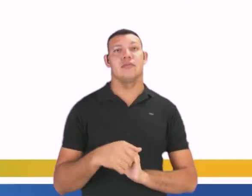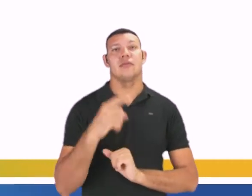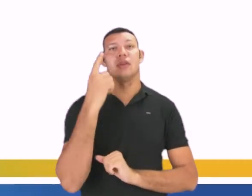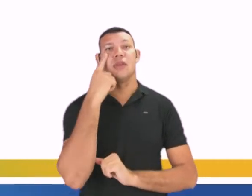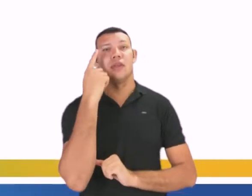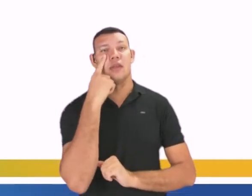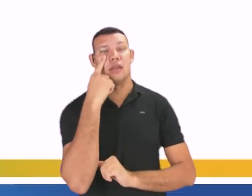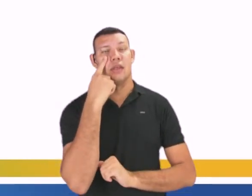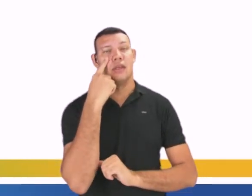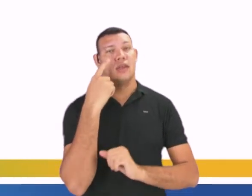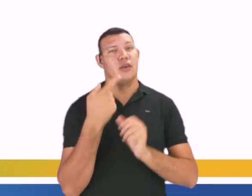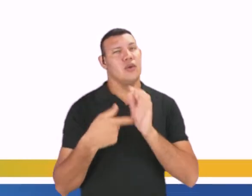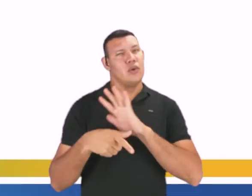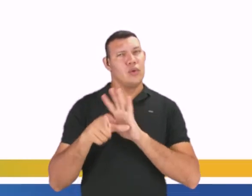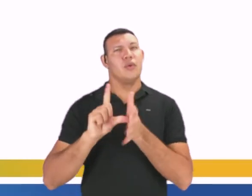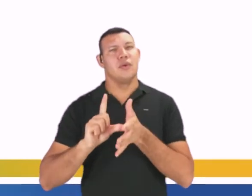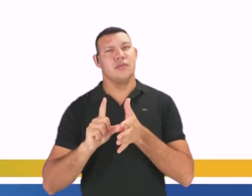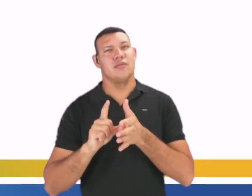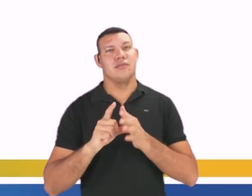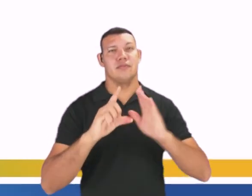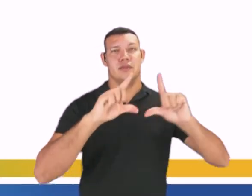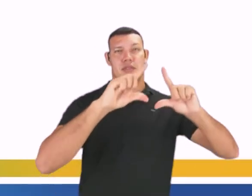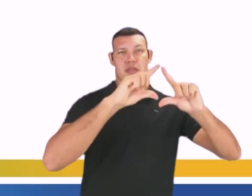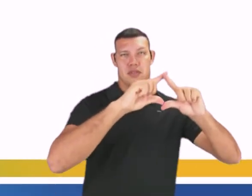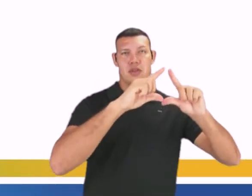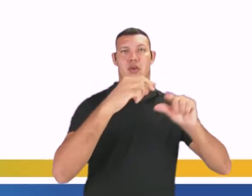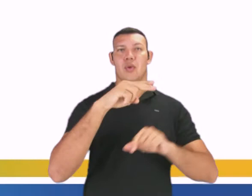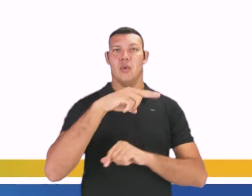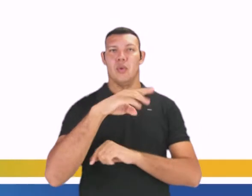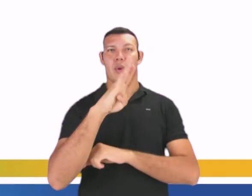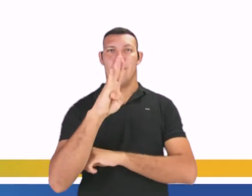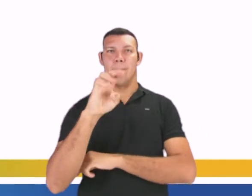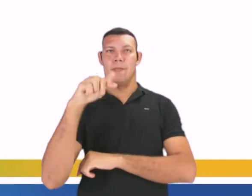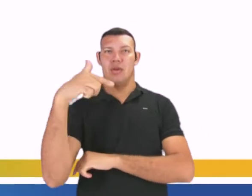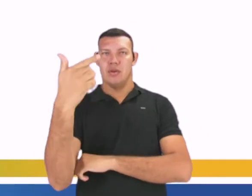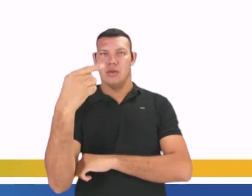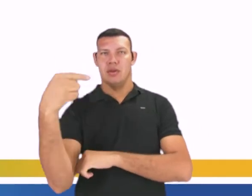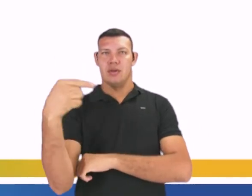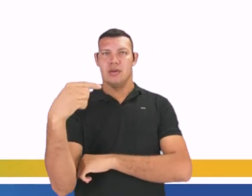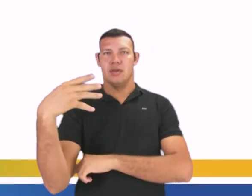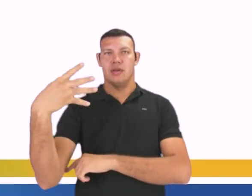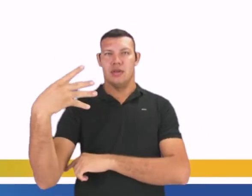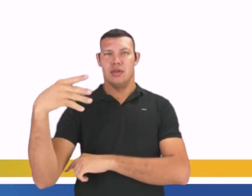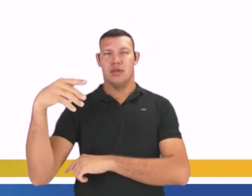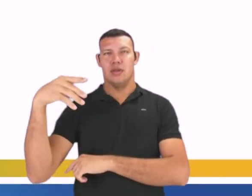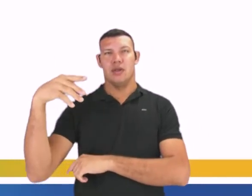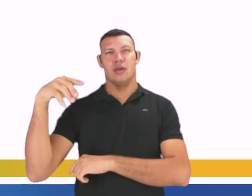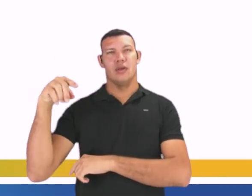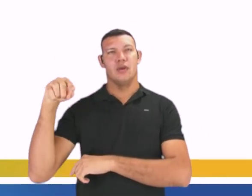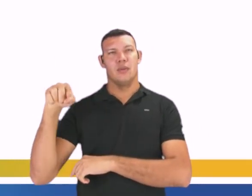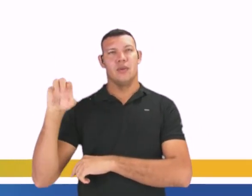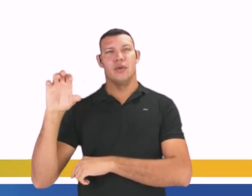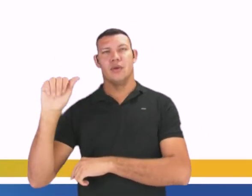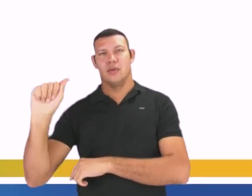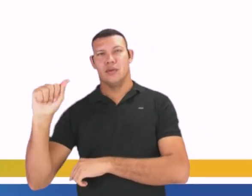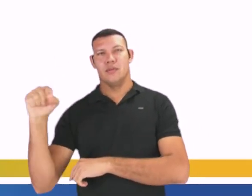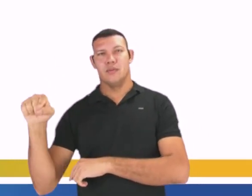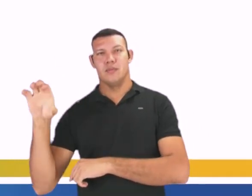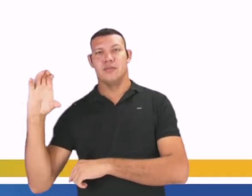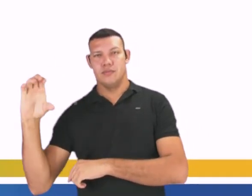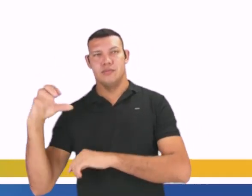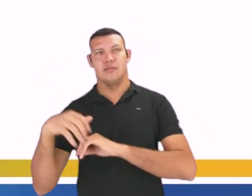menos 4ac. Então, esse estudo você já fez em aulas anteriores, tudo